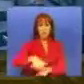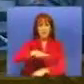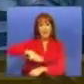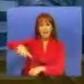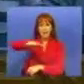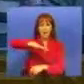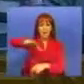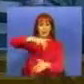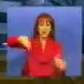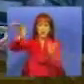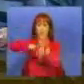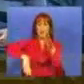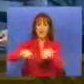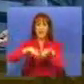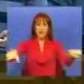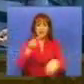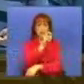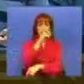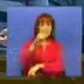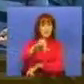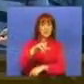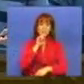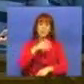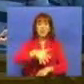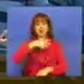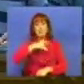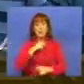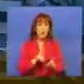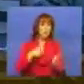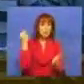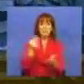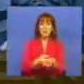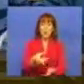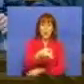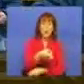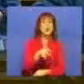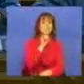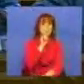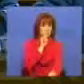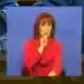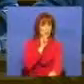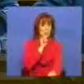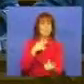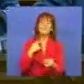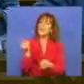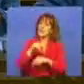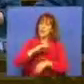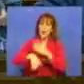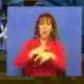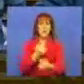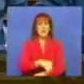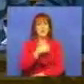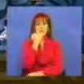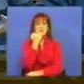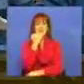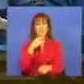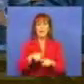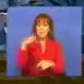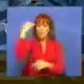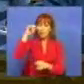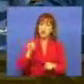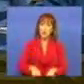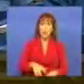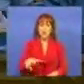curriculares ao nível do terceiro ciclo, talvez explique esta retenção no nono ano. Continua satisfeita com professores que têm hoje